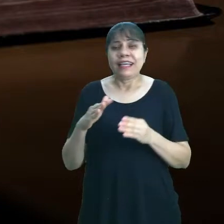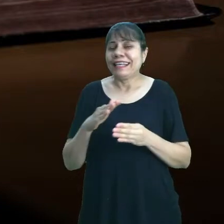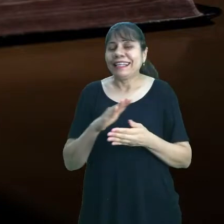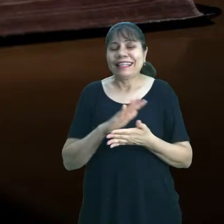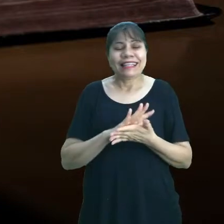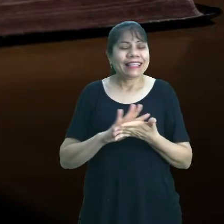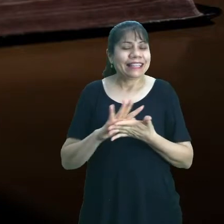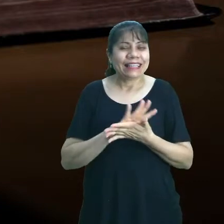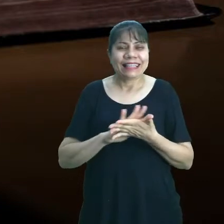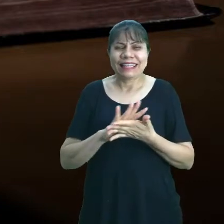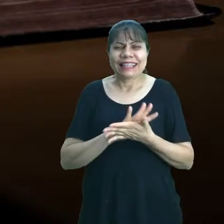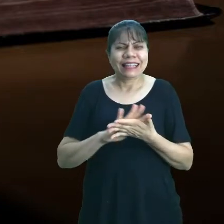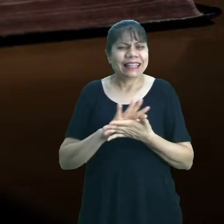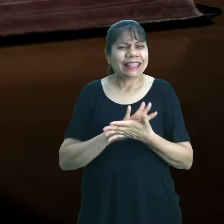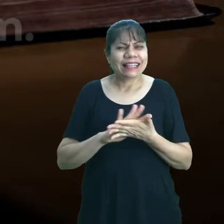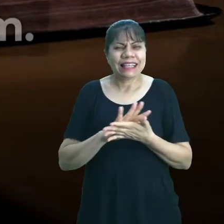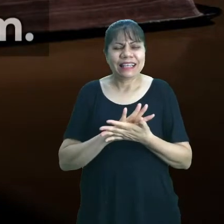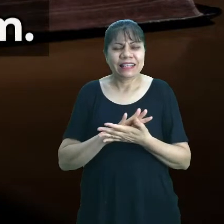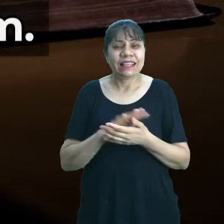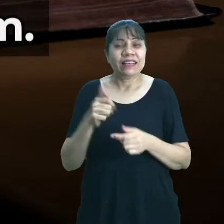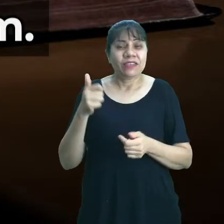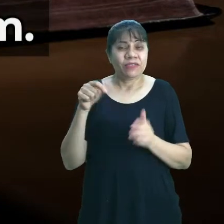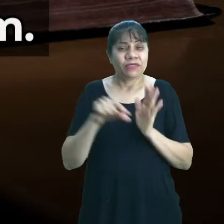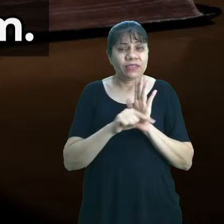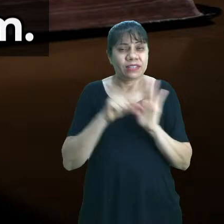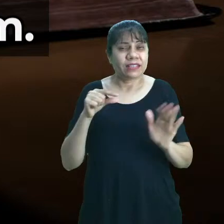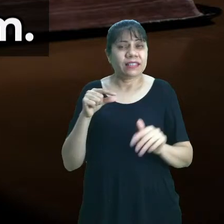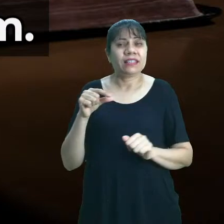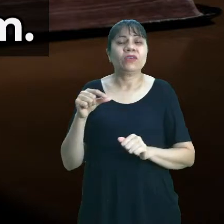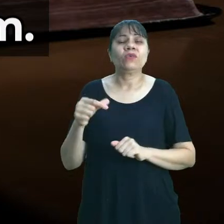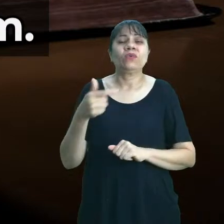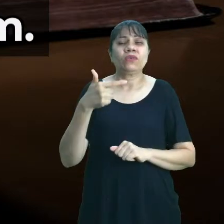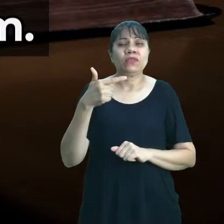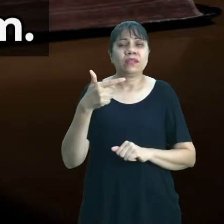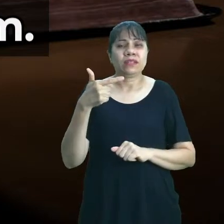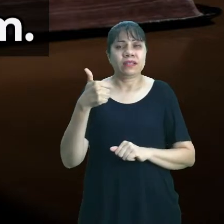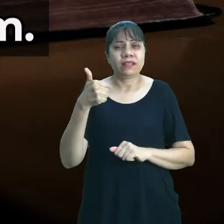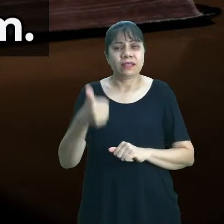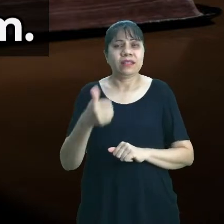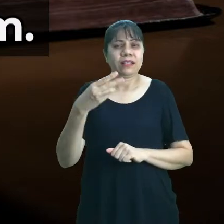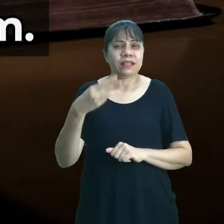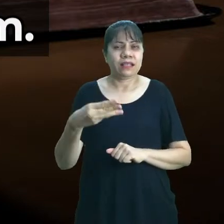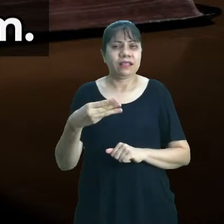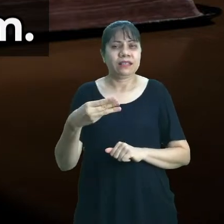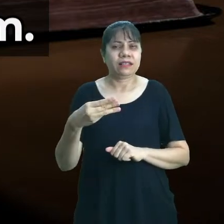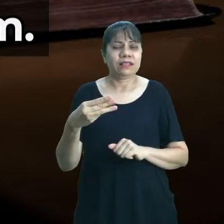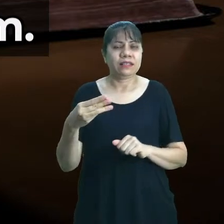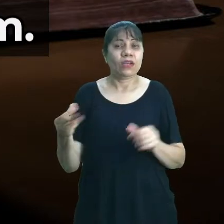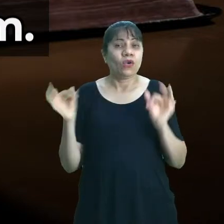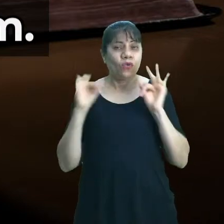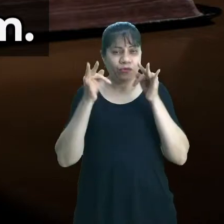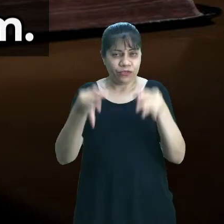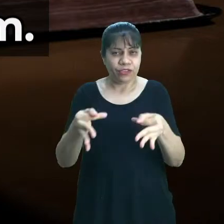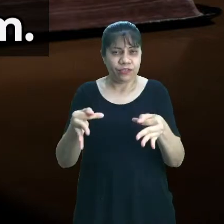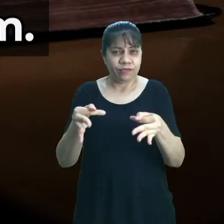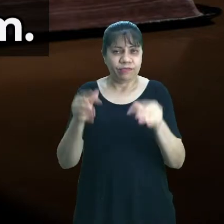corpo. Versículo 13. Aqui é a conclusão de tudo que ele falou no livro de